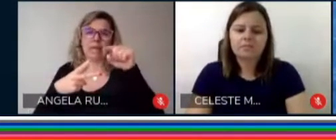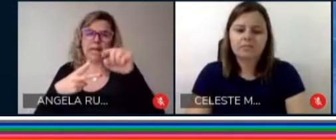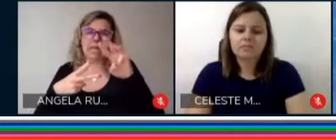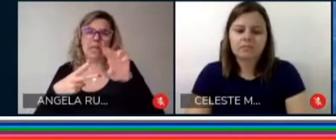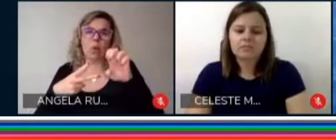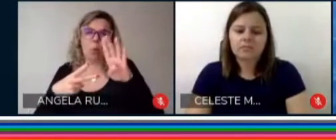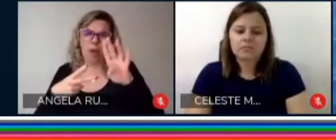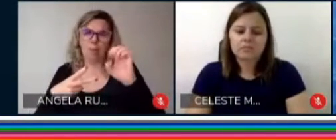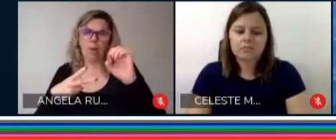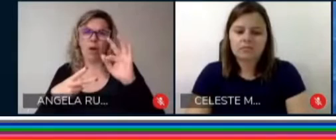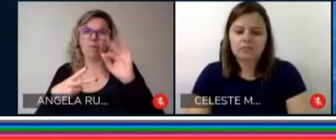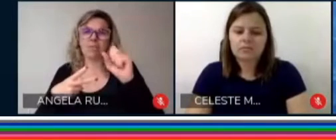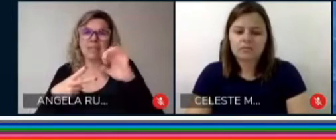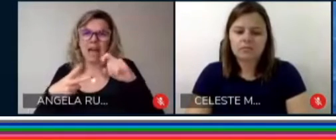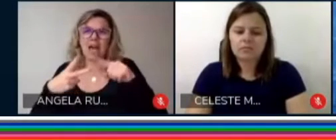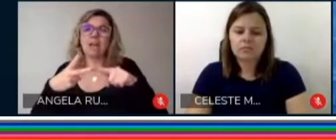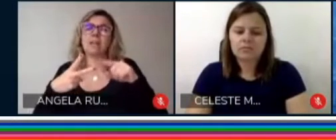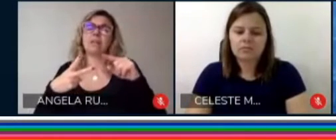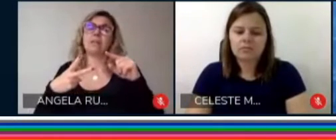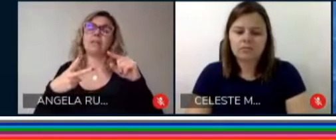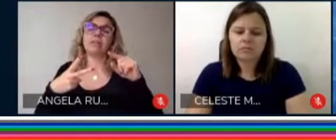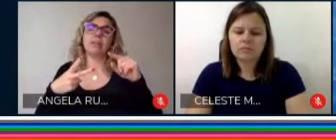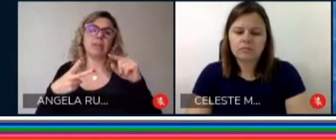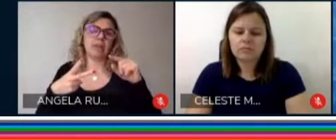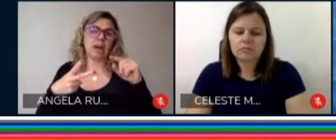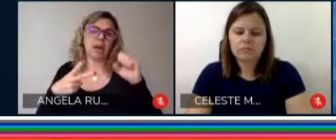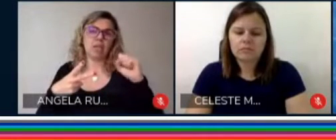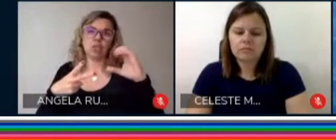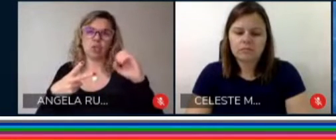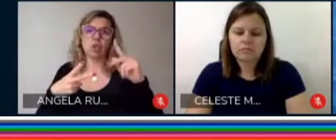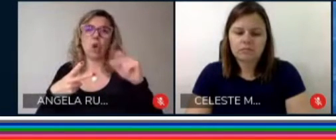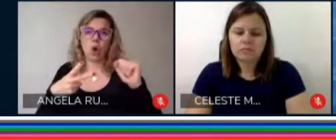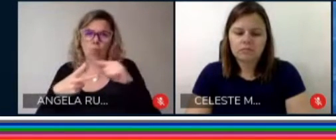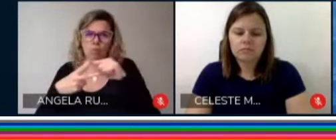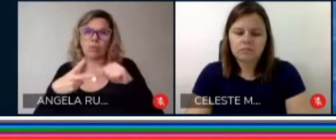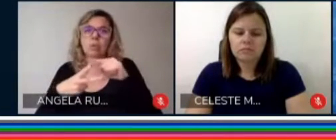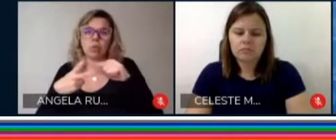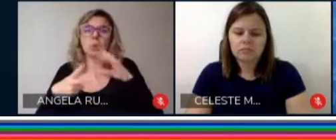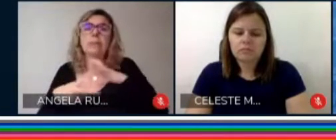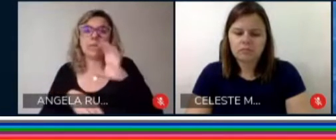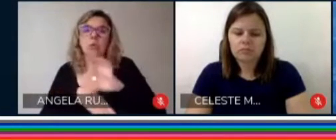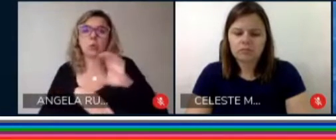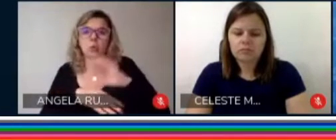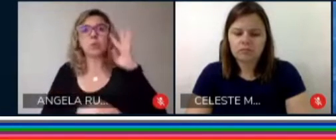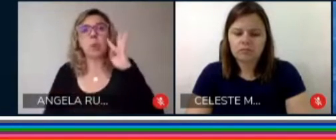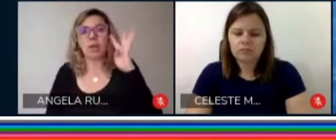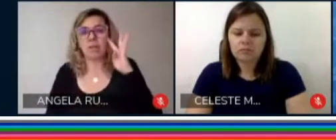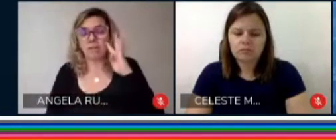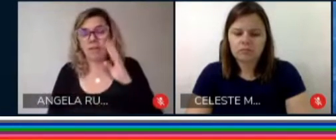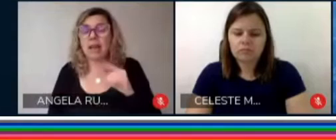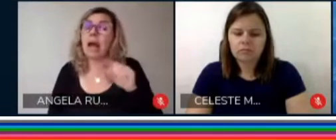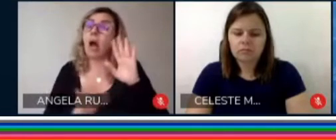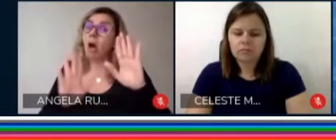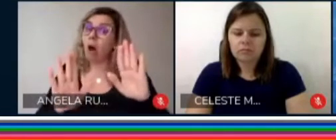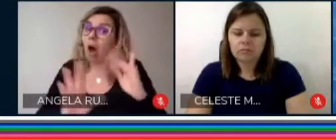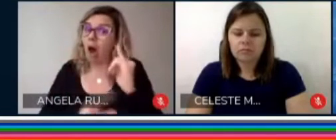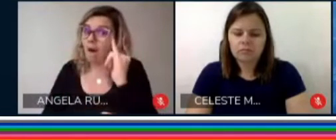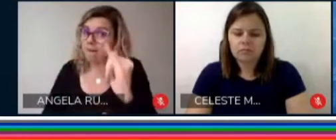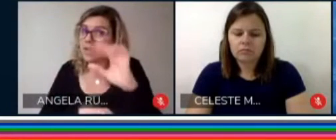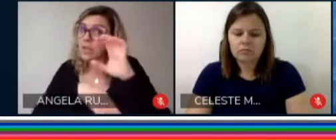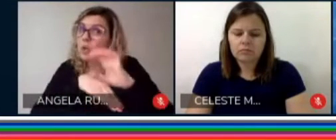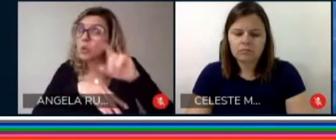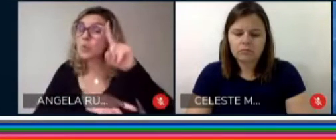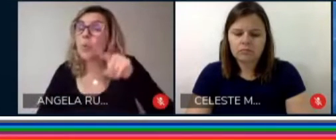bases grandes de dados previstas para essa semana ainda. Lembrando que este é um curso de introdução, né? Então eu